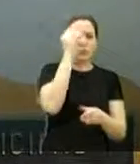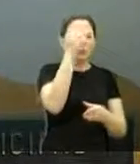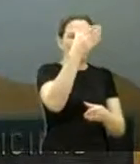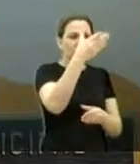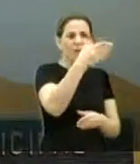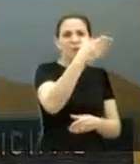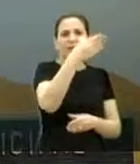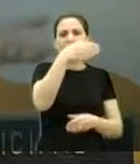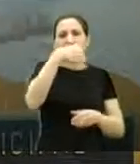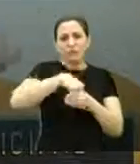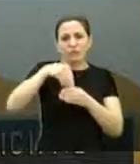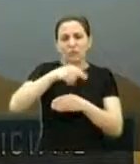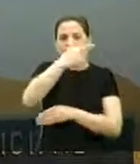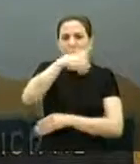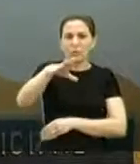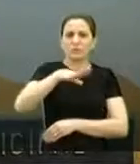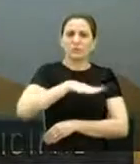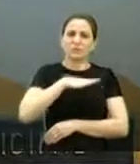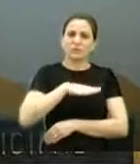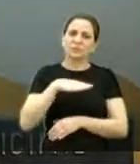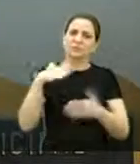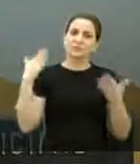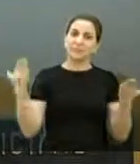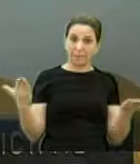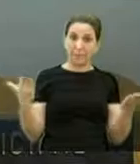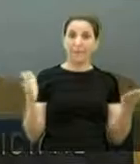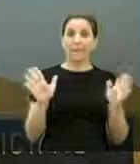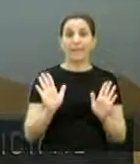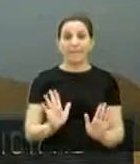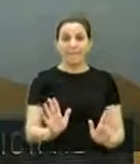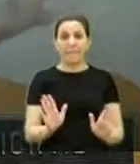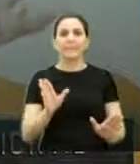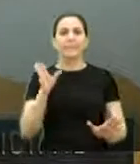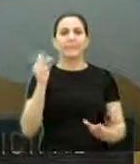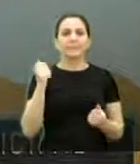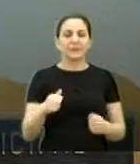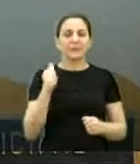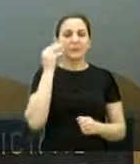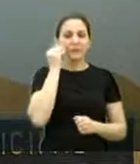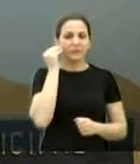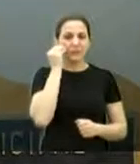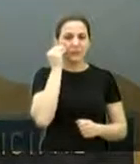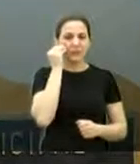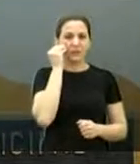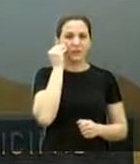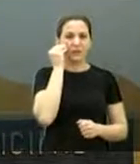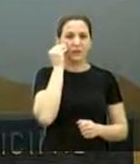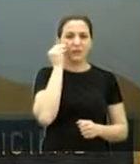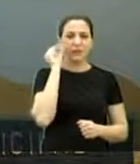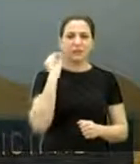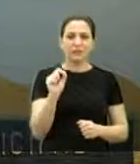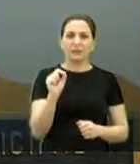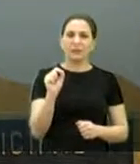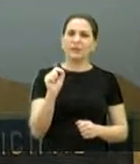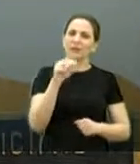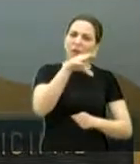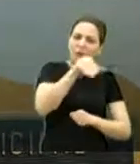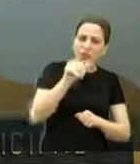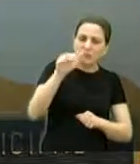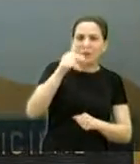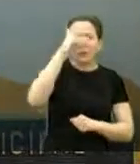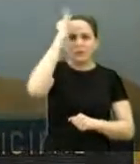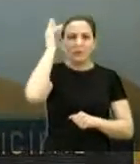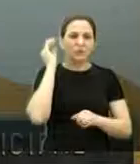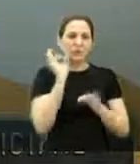outra cidade? Né? Então, assim, o que a gente tem que tentar, né, como eu disse, é buscar a pessoa que realmente